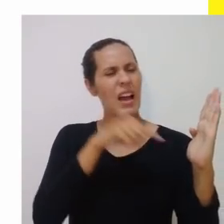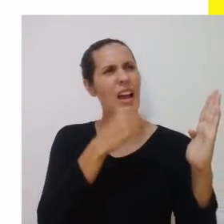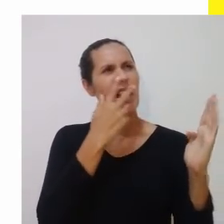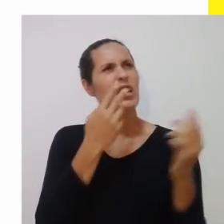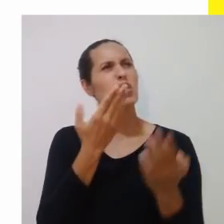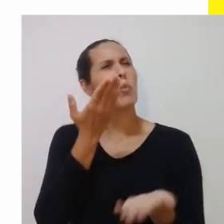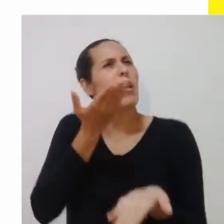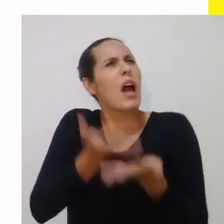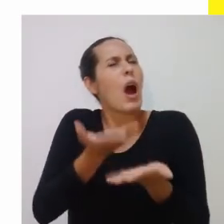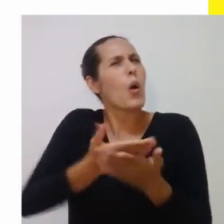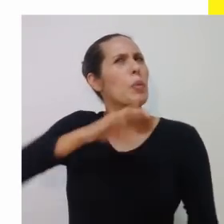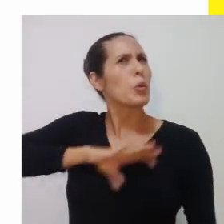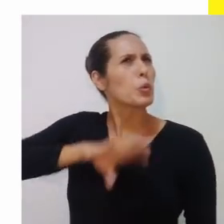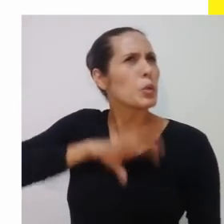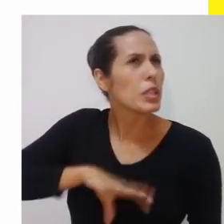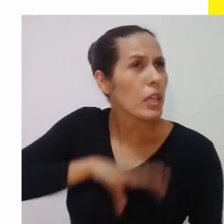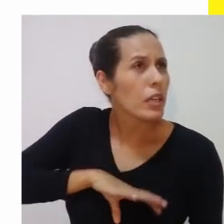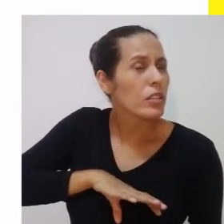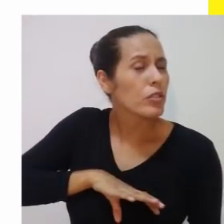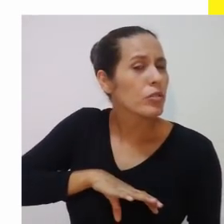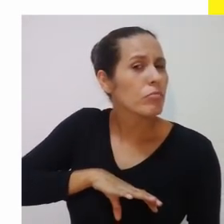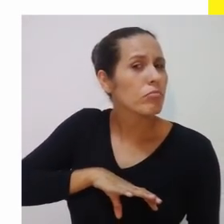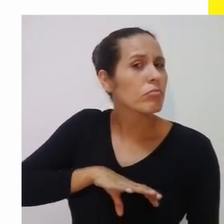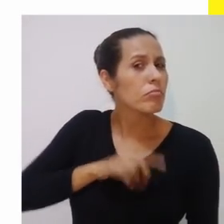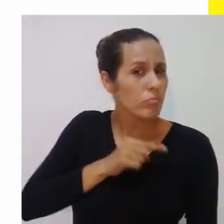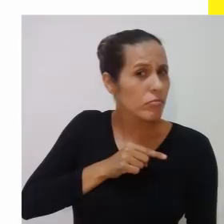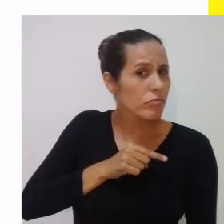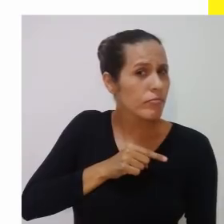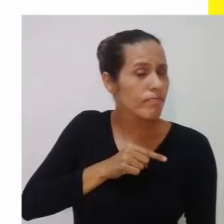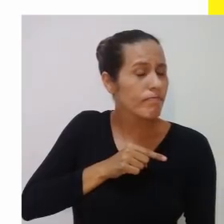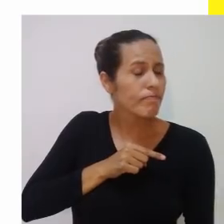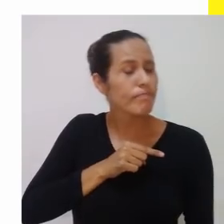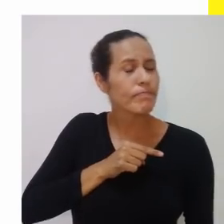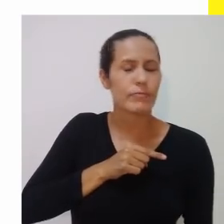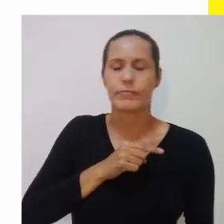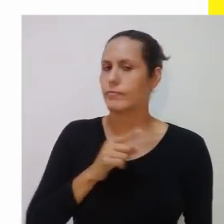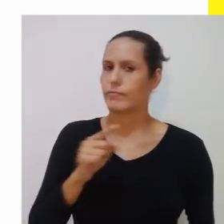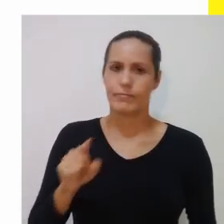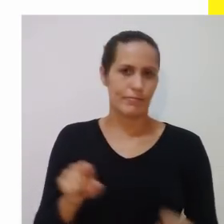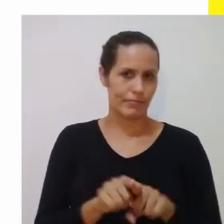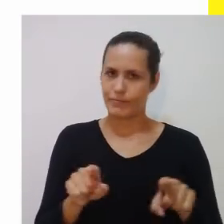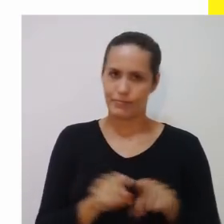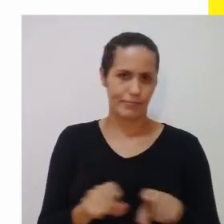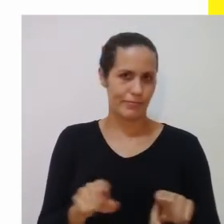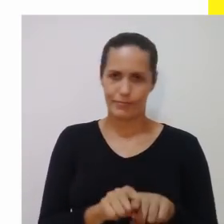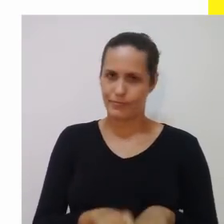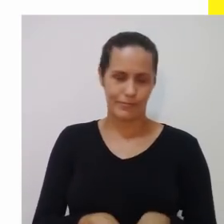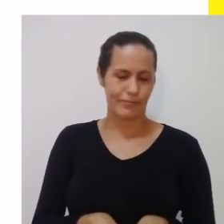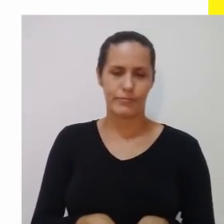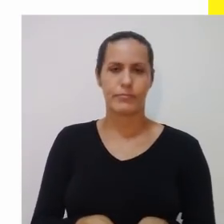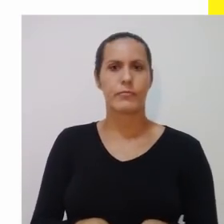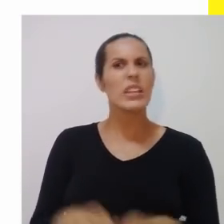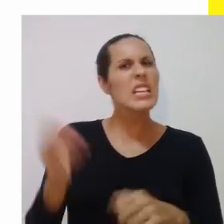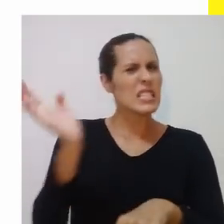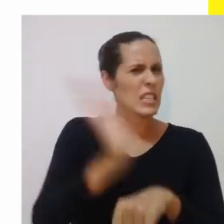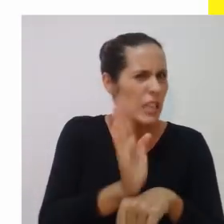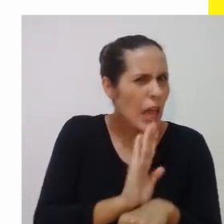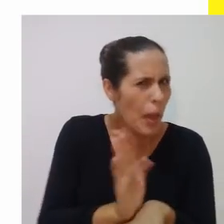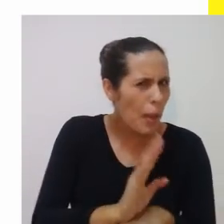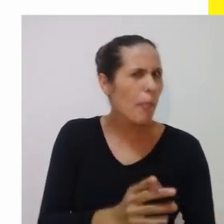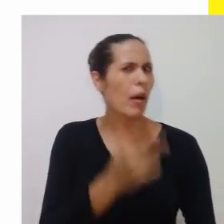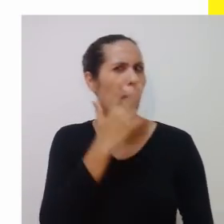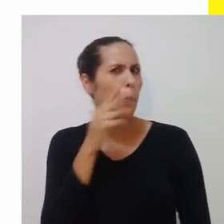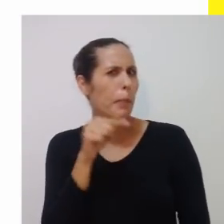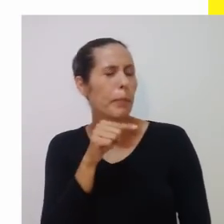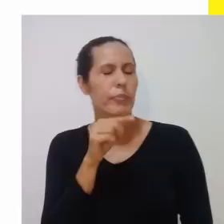será que vai ser aula de português? O sentido global desse texto é aula de português? Também não. Vai ser o quê? Cinema?